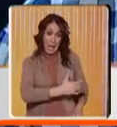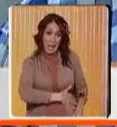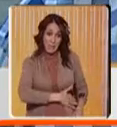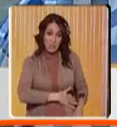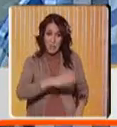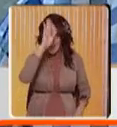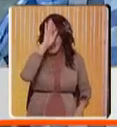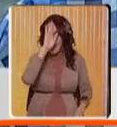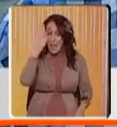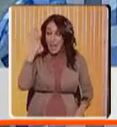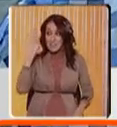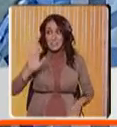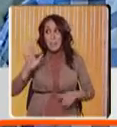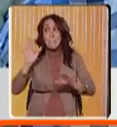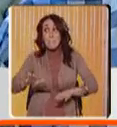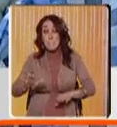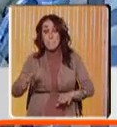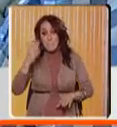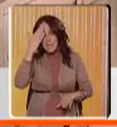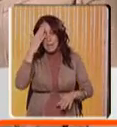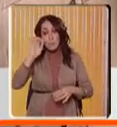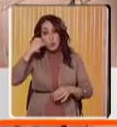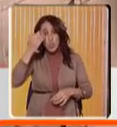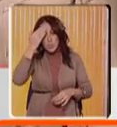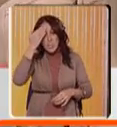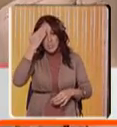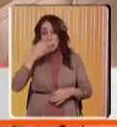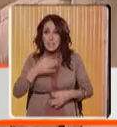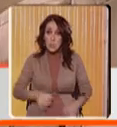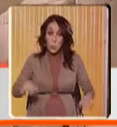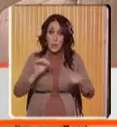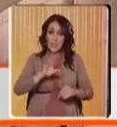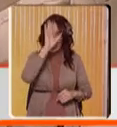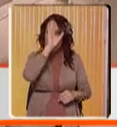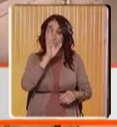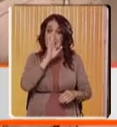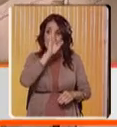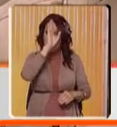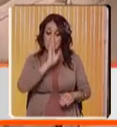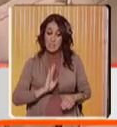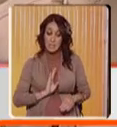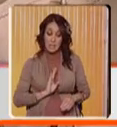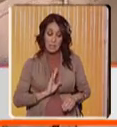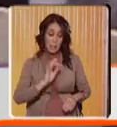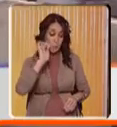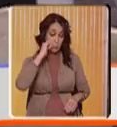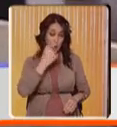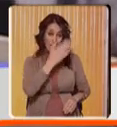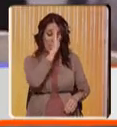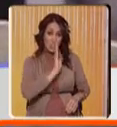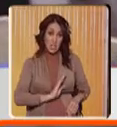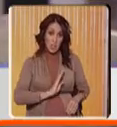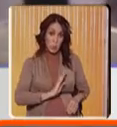movimento, paralisa o lado esquerdo, acho que é. Não tenho a certeza. Se ficar afetado do lado esquerdo, esquerdo.